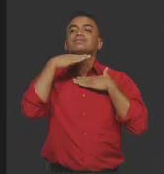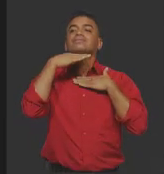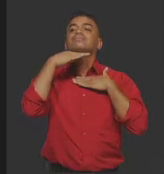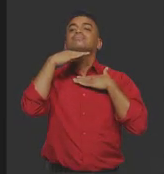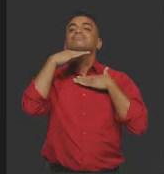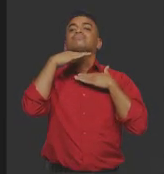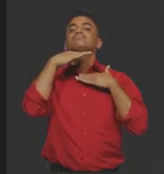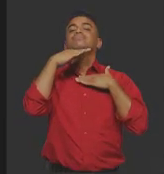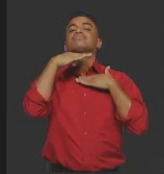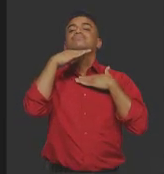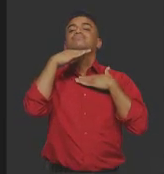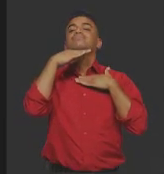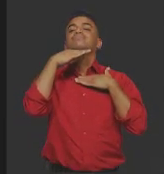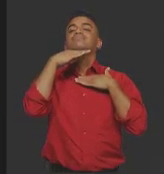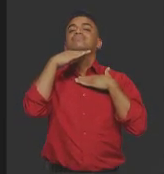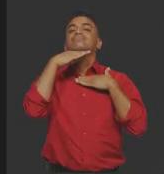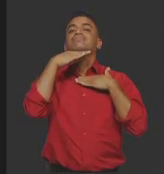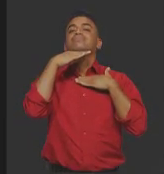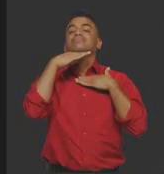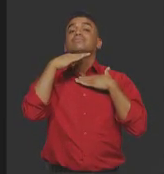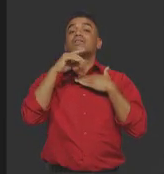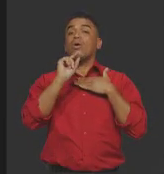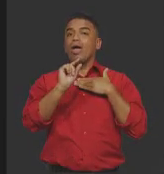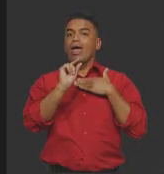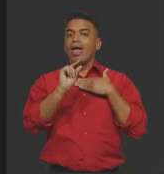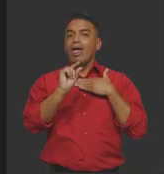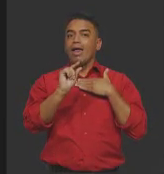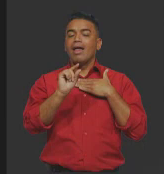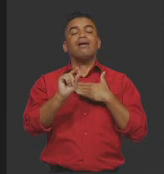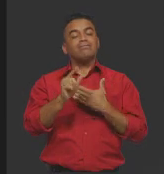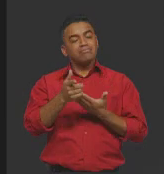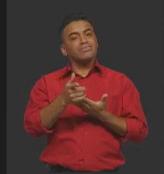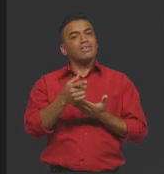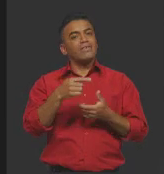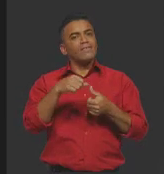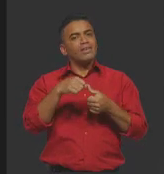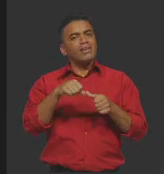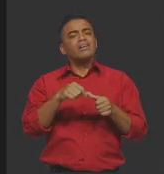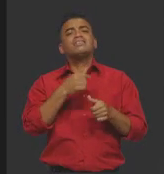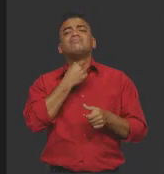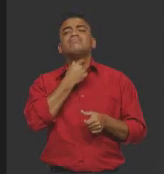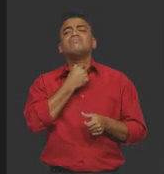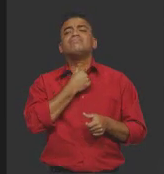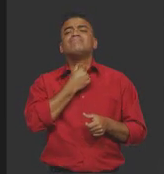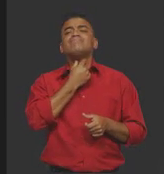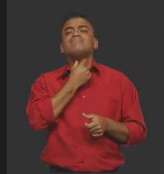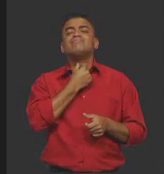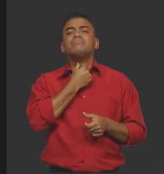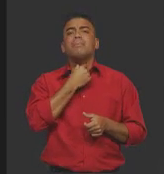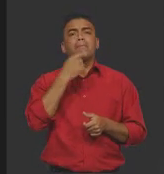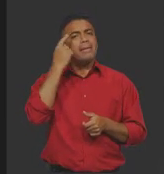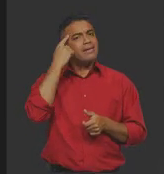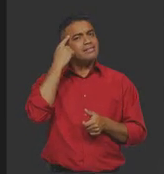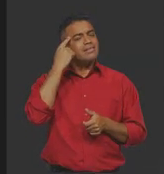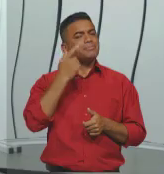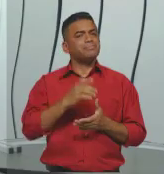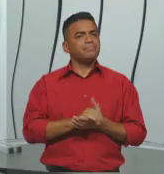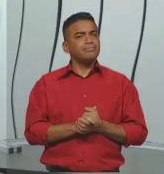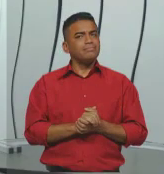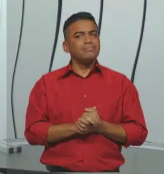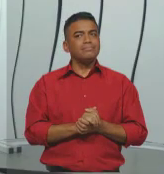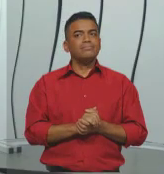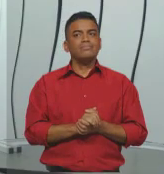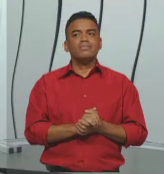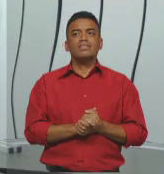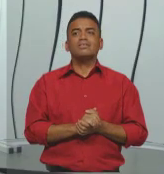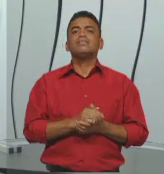Bom, essa glândula, então, que fica abaixo das cartilagens da laringe, então quando a gente pensa na laringe, a gente pensa,